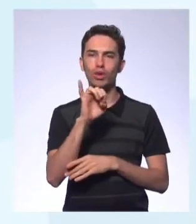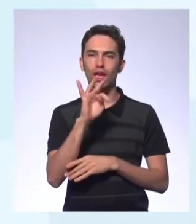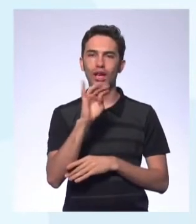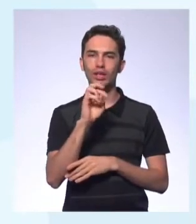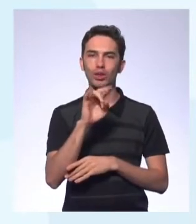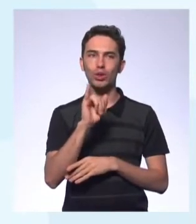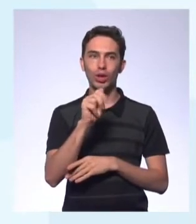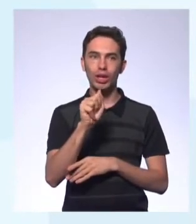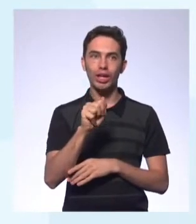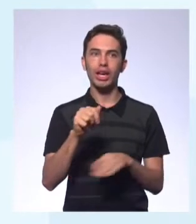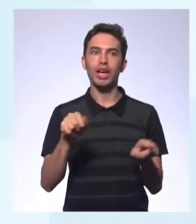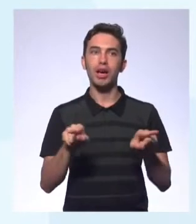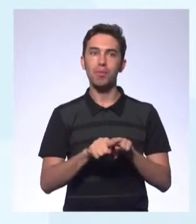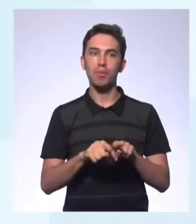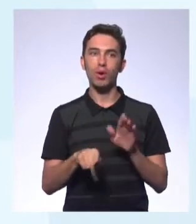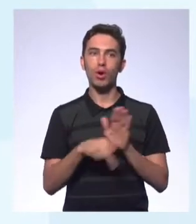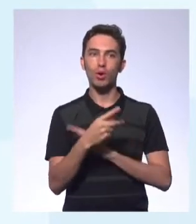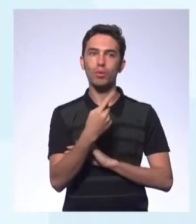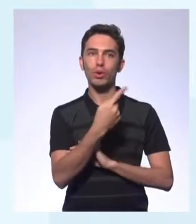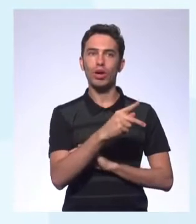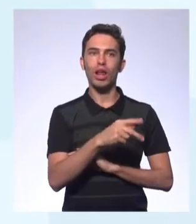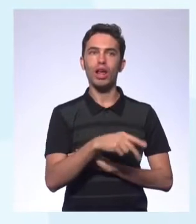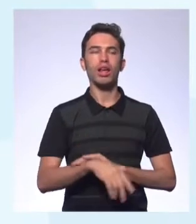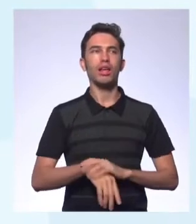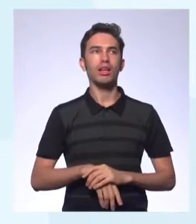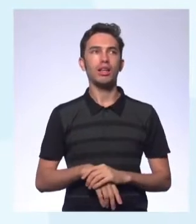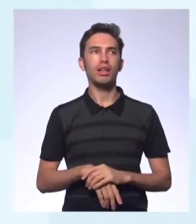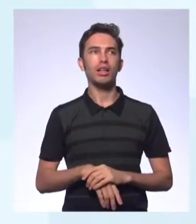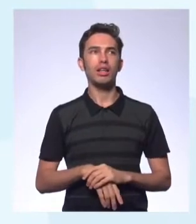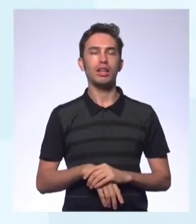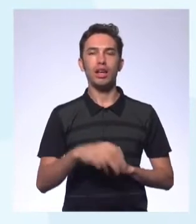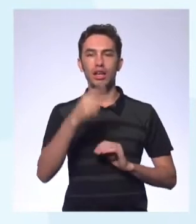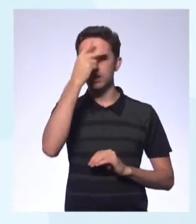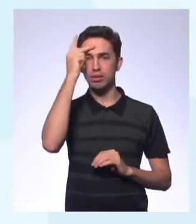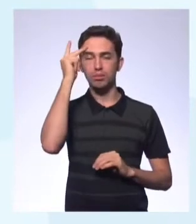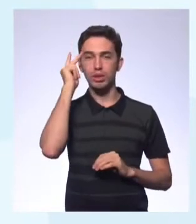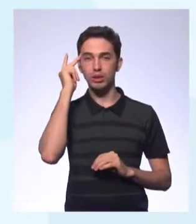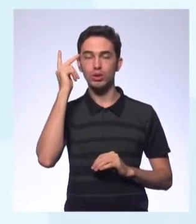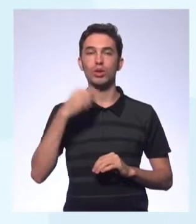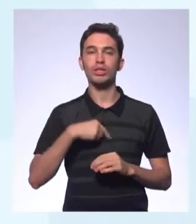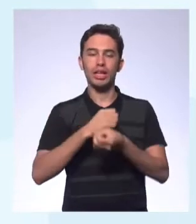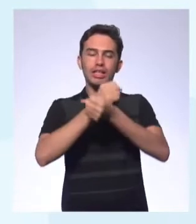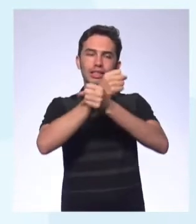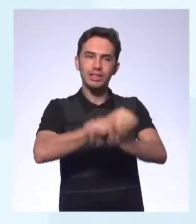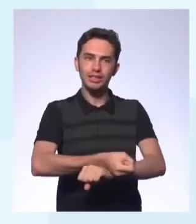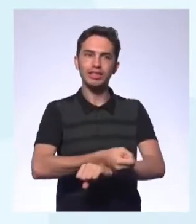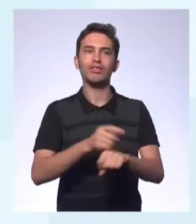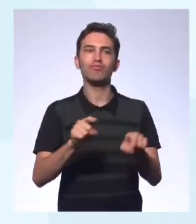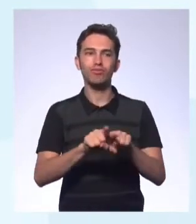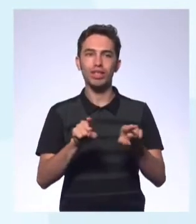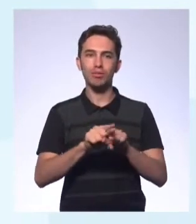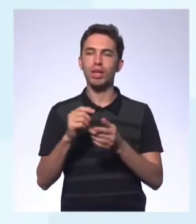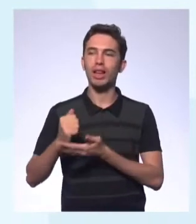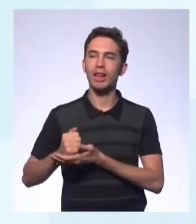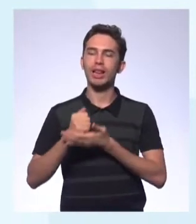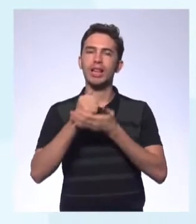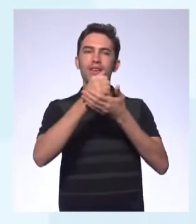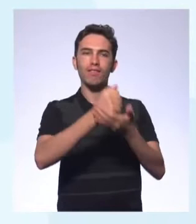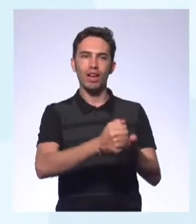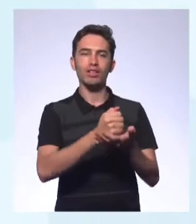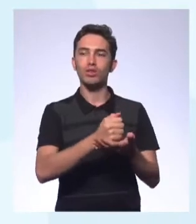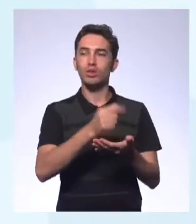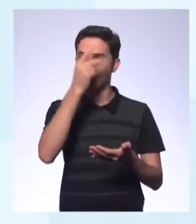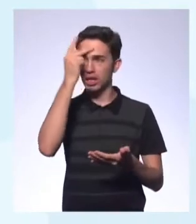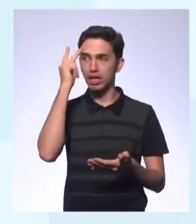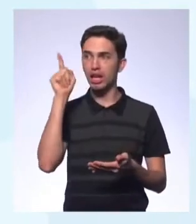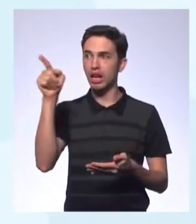Servia como uma espécie de local para que os escravizados fossem